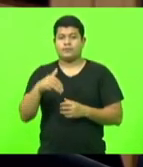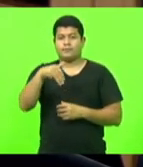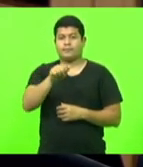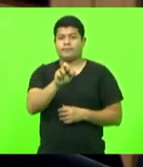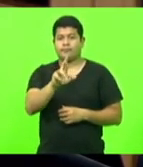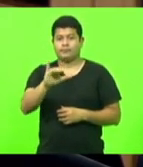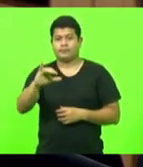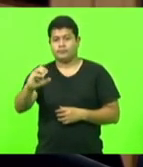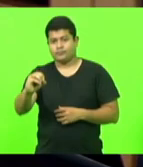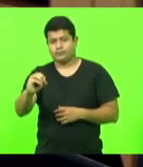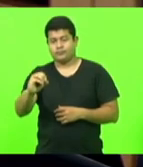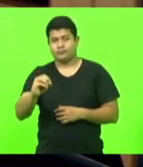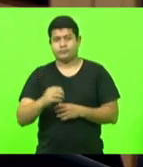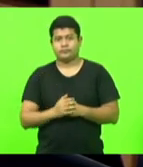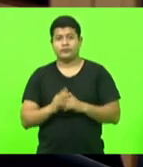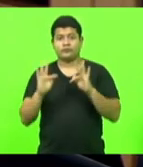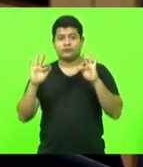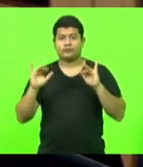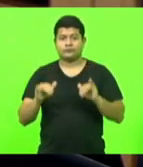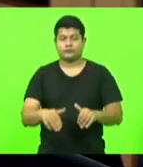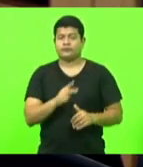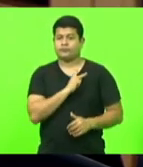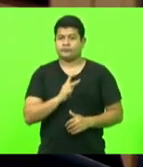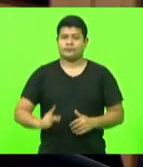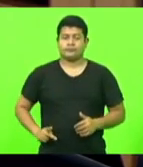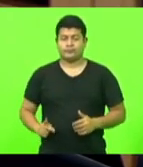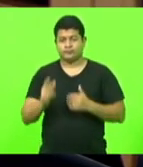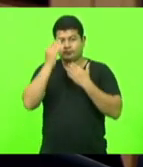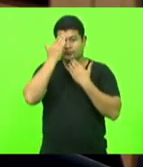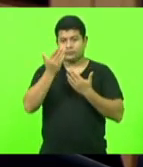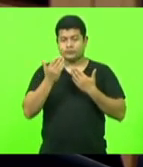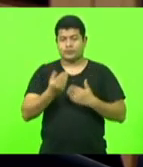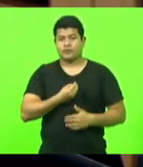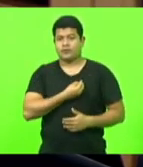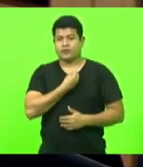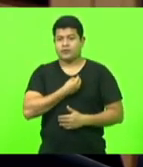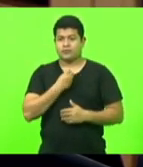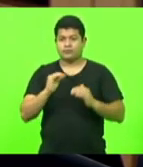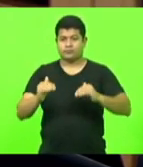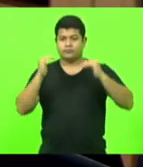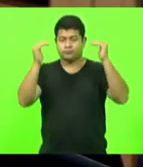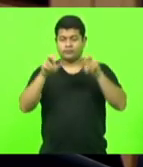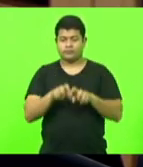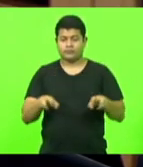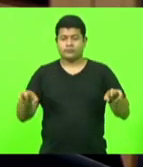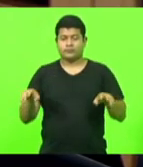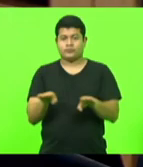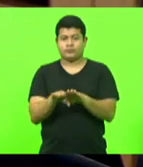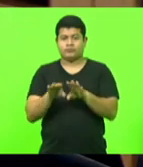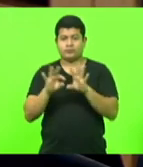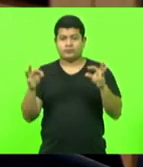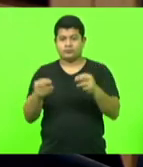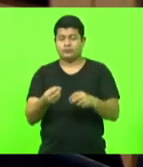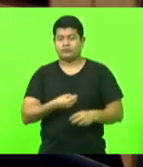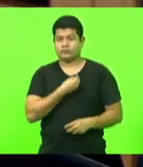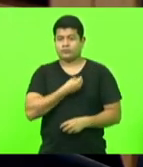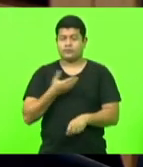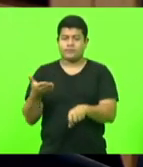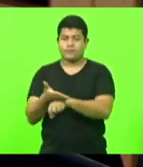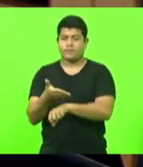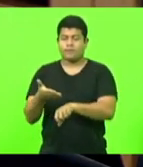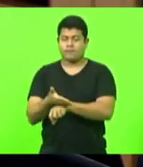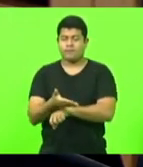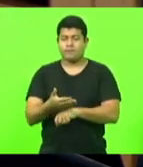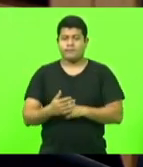Aguiar. Finalizando, o Sr. Presidente agradeceu a presença das autoridades com assento à mesa e a todos que honraram com o seu